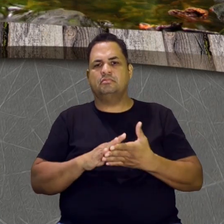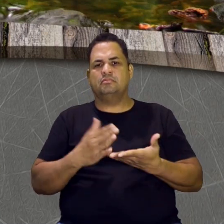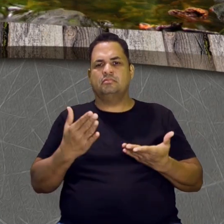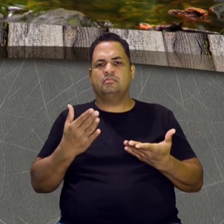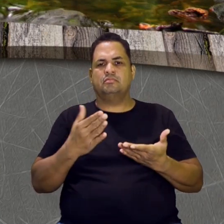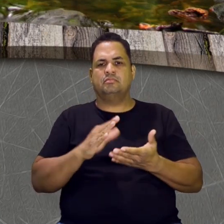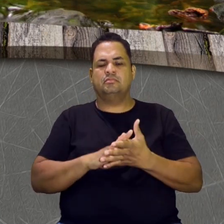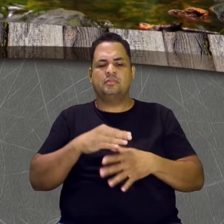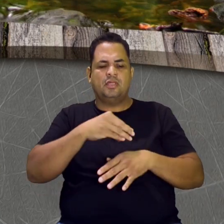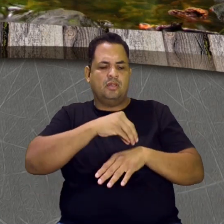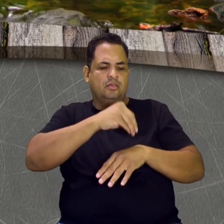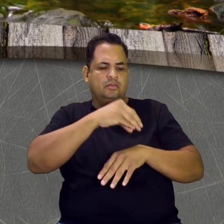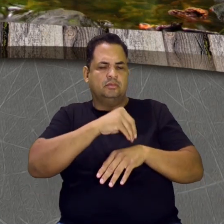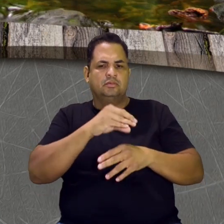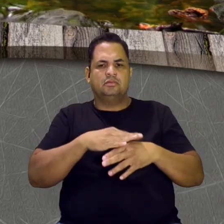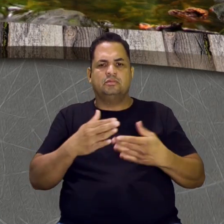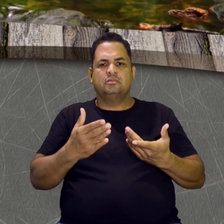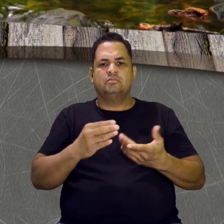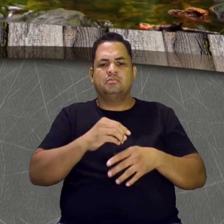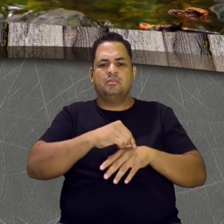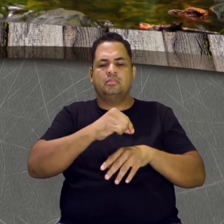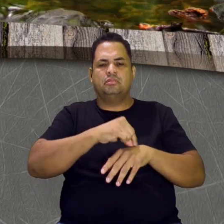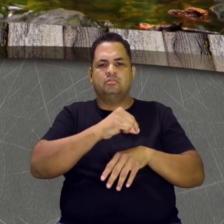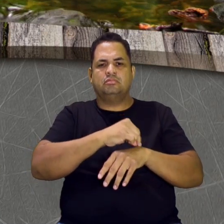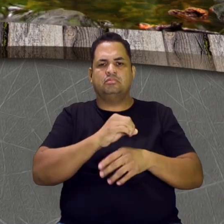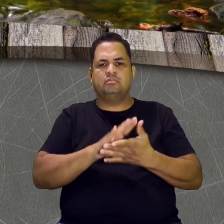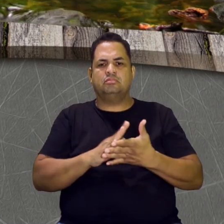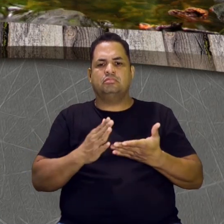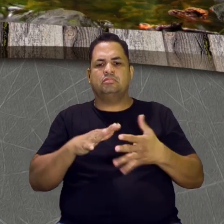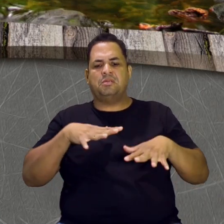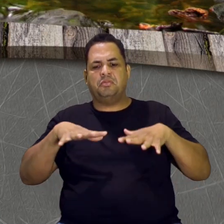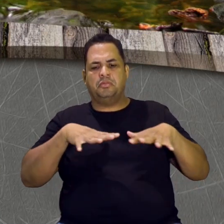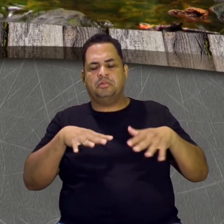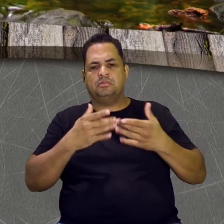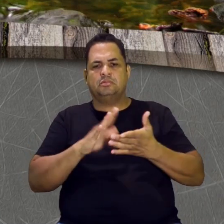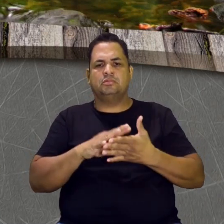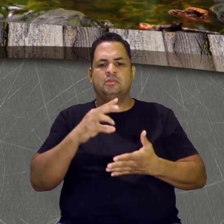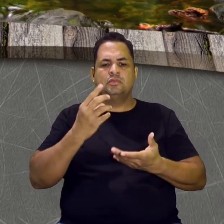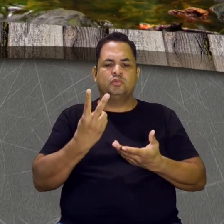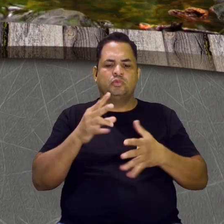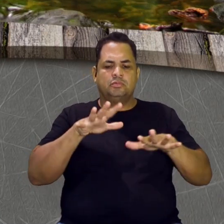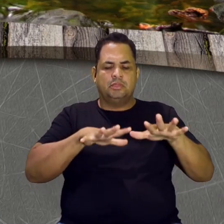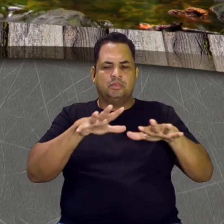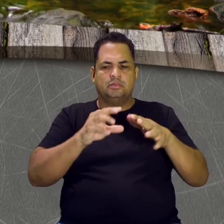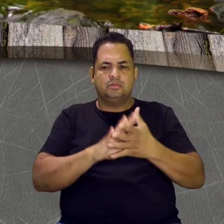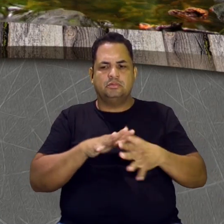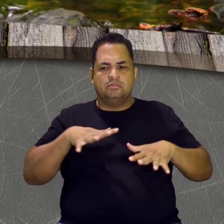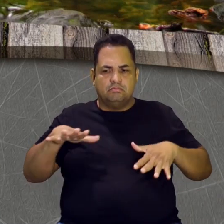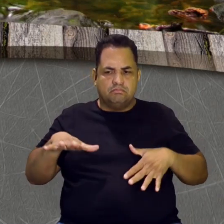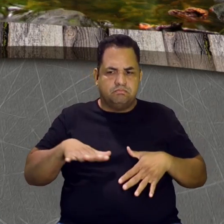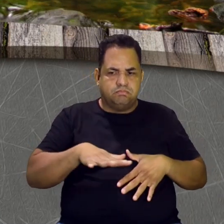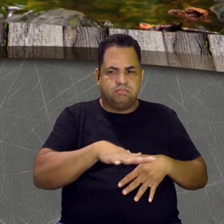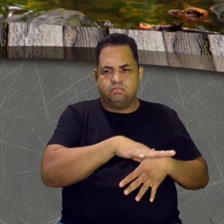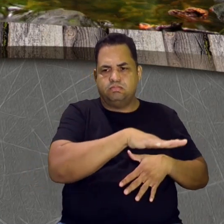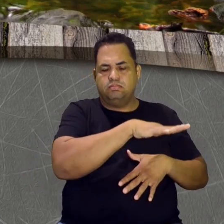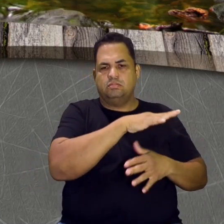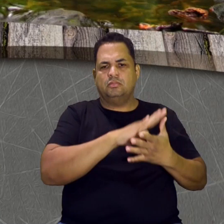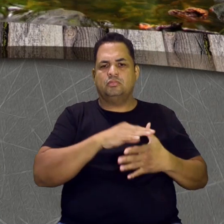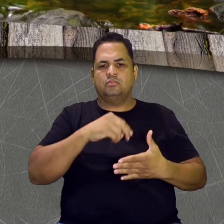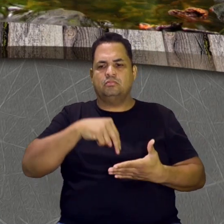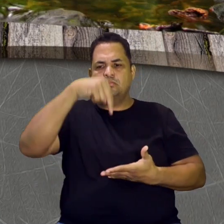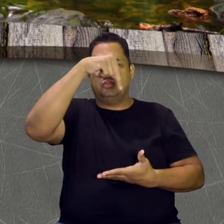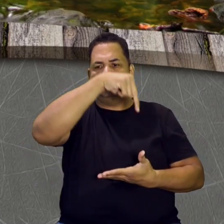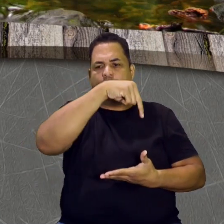aqueles com penas, aqueles com escamas, tá certo? Tem locomoção, não tem locomoção, tem 2 patas, tem 4 patas, se arrasta,